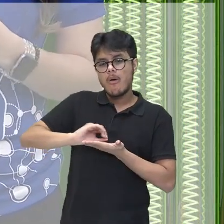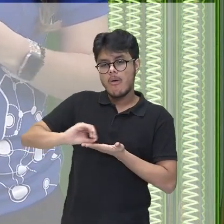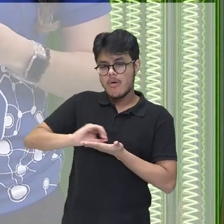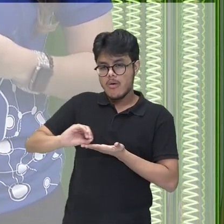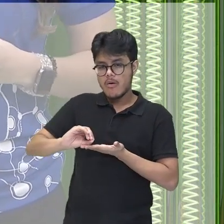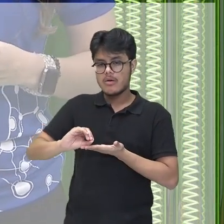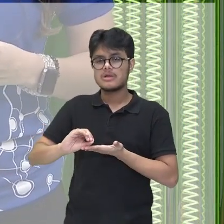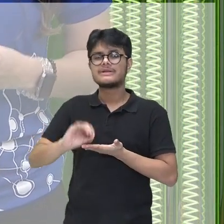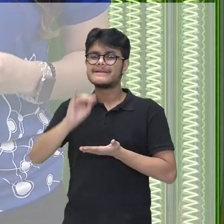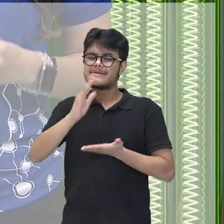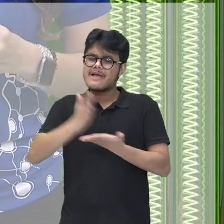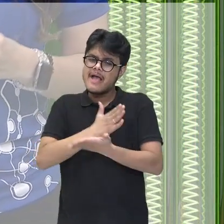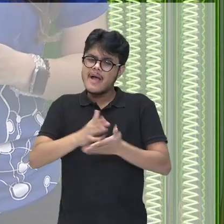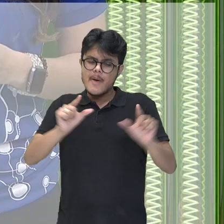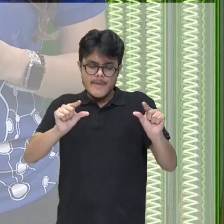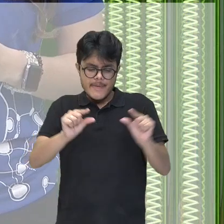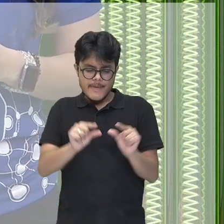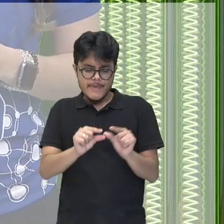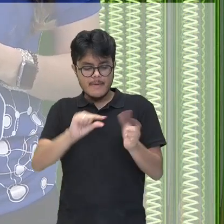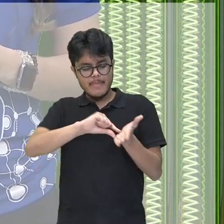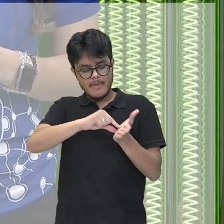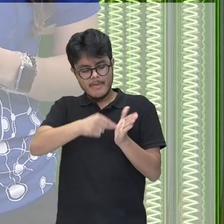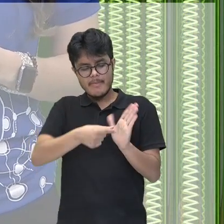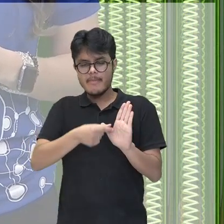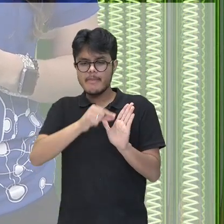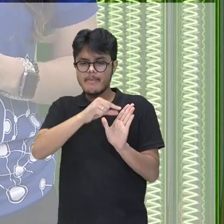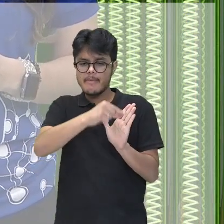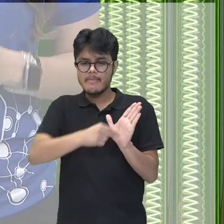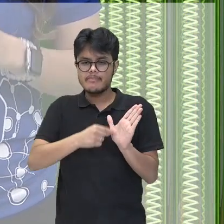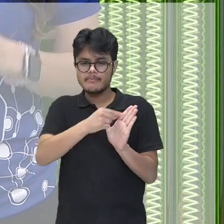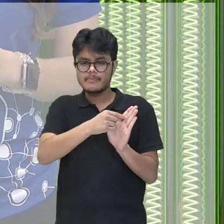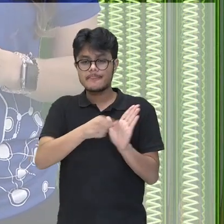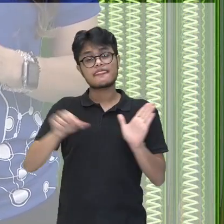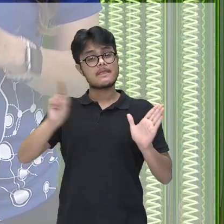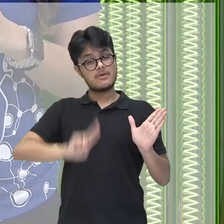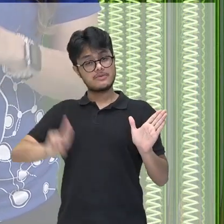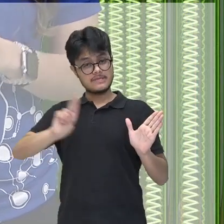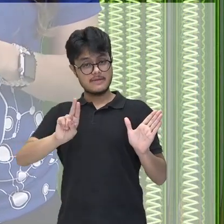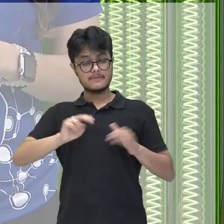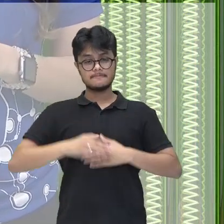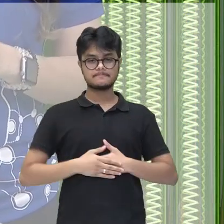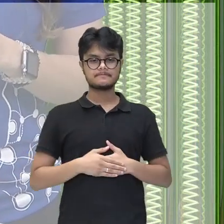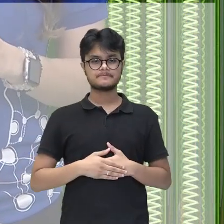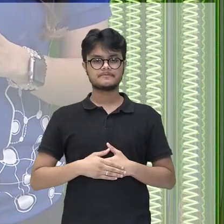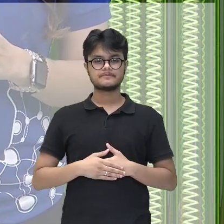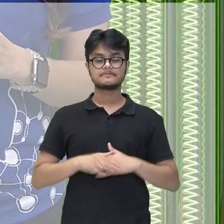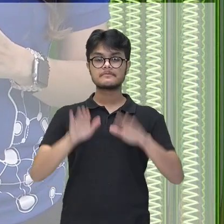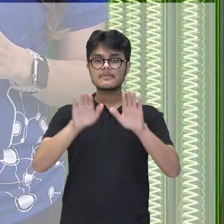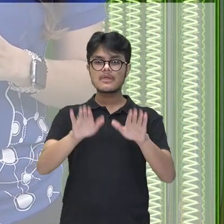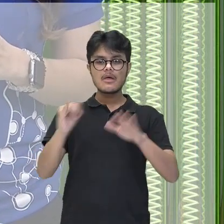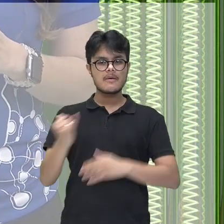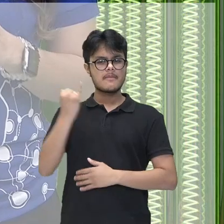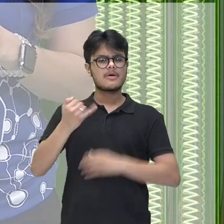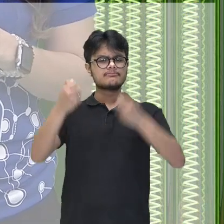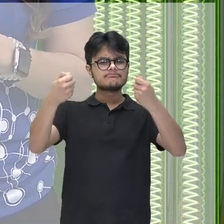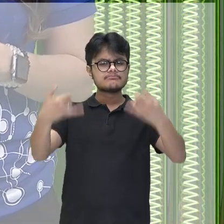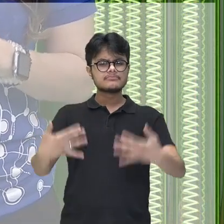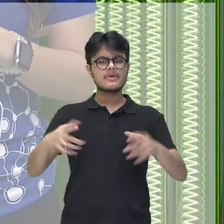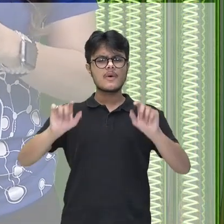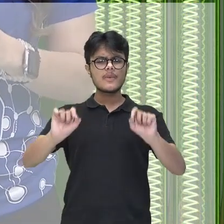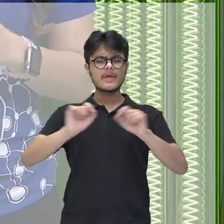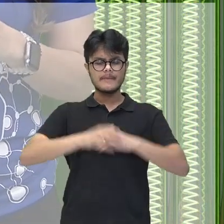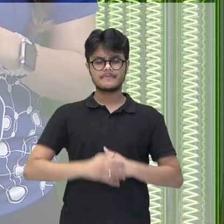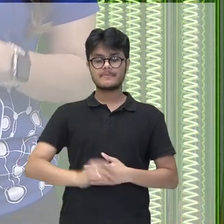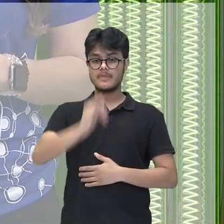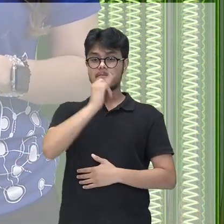dos micro-organismos aeróbicos, tá? Então, aqui é importante a gente falar assim,